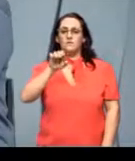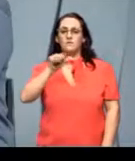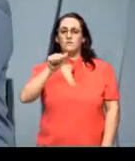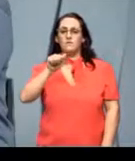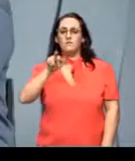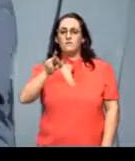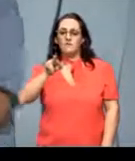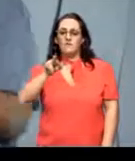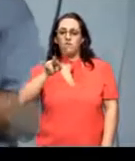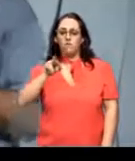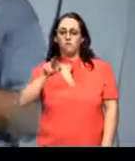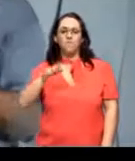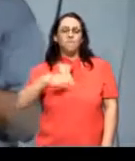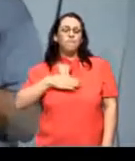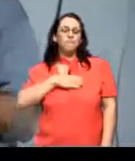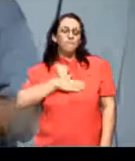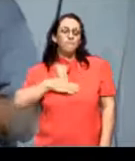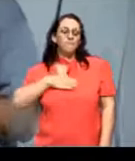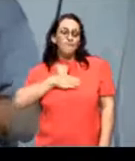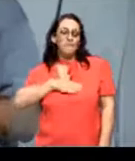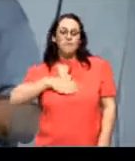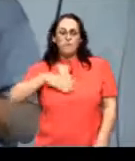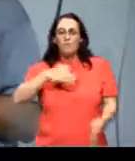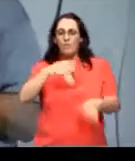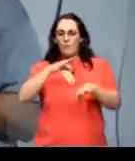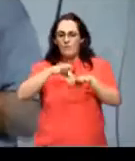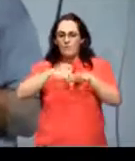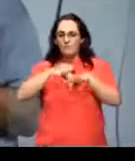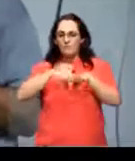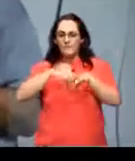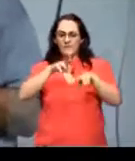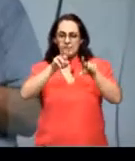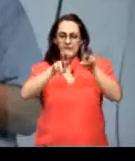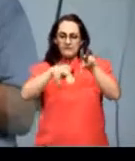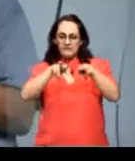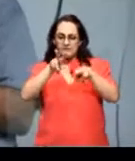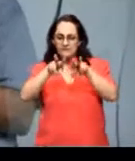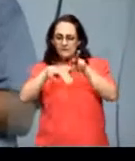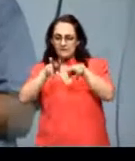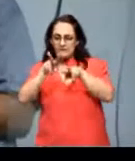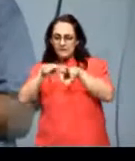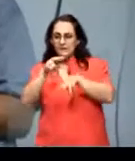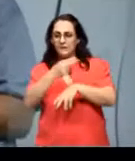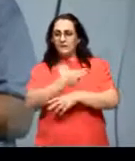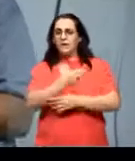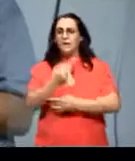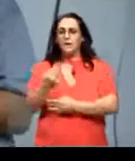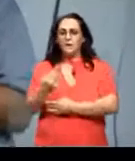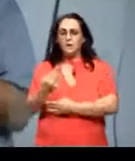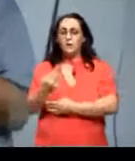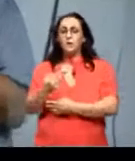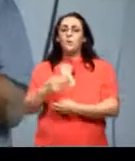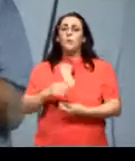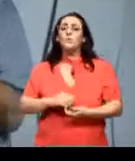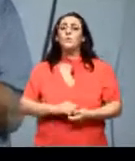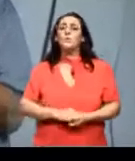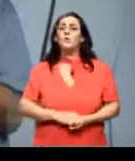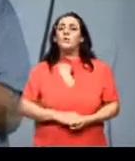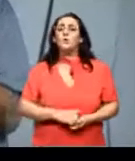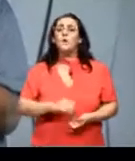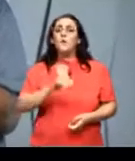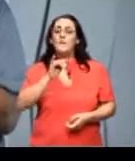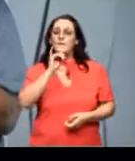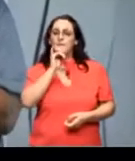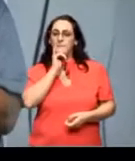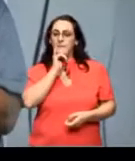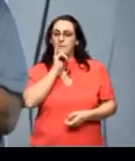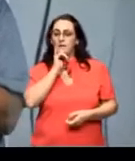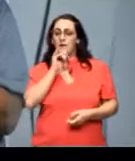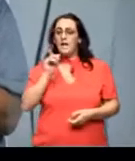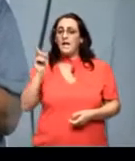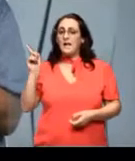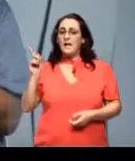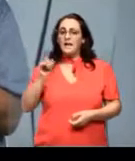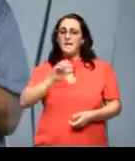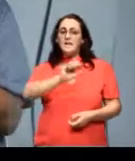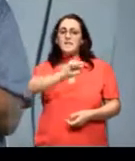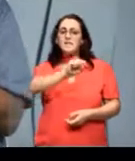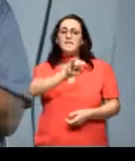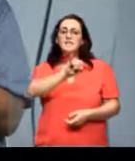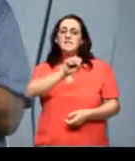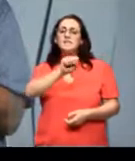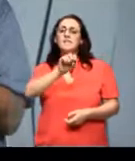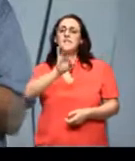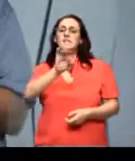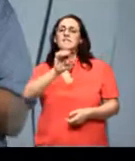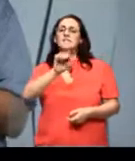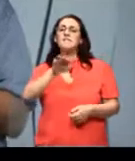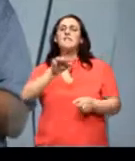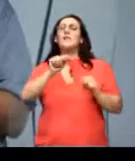os nomes, né? Quando eu começo a aula de uma matéria, trigonometria, primeiro eu explico o nome. Sistema, nesse contexto, é um